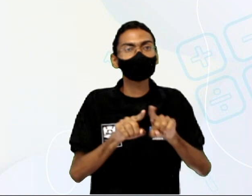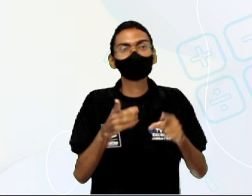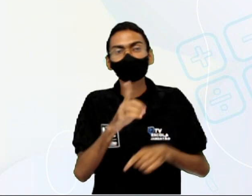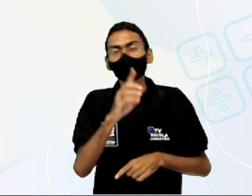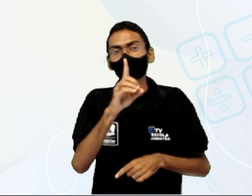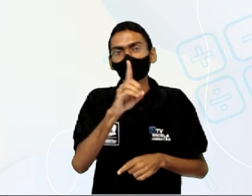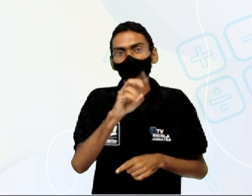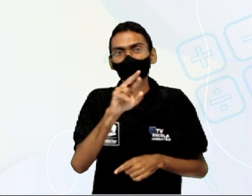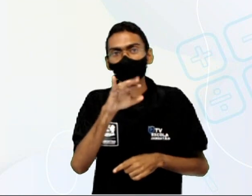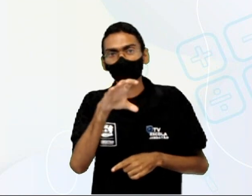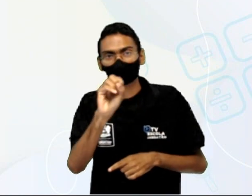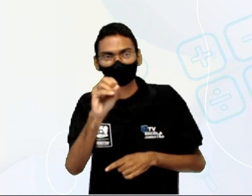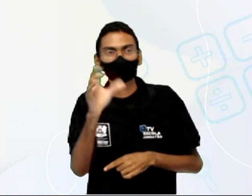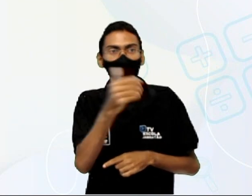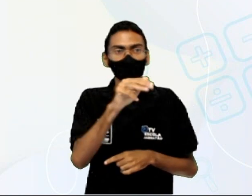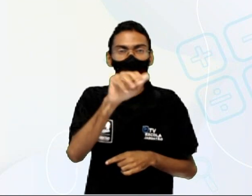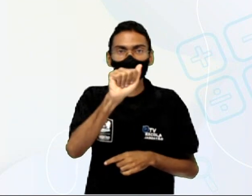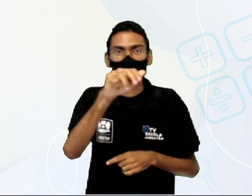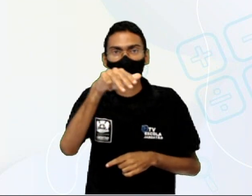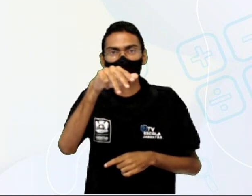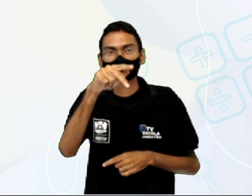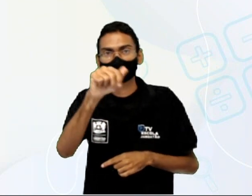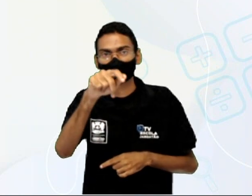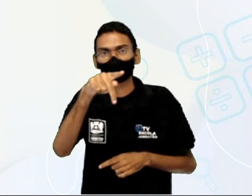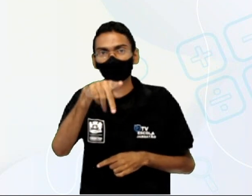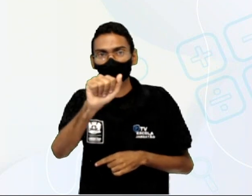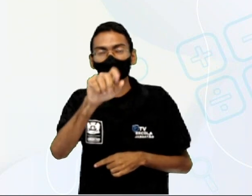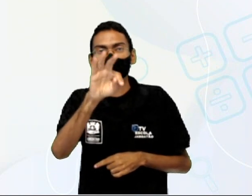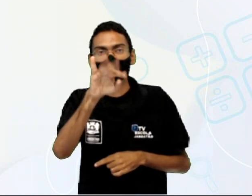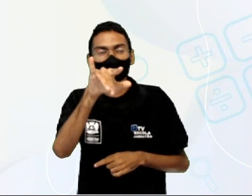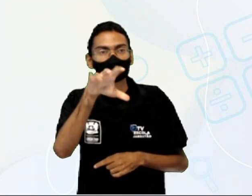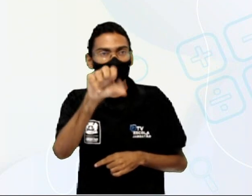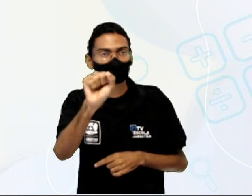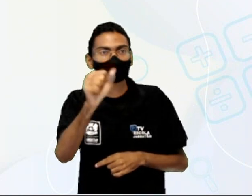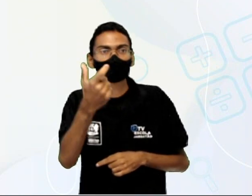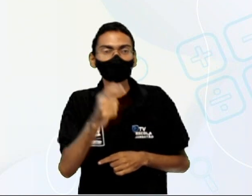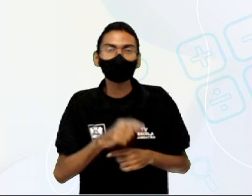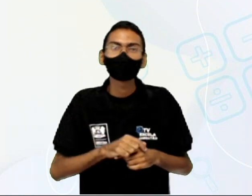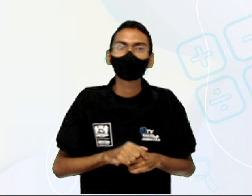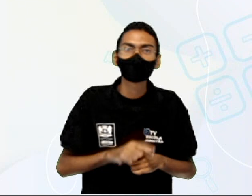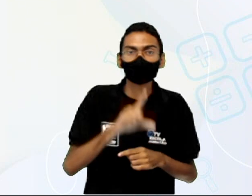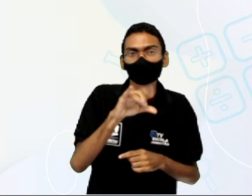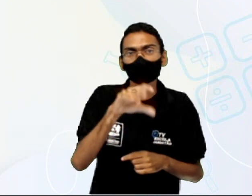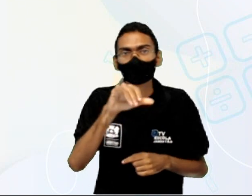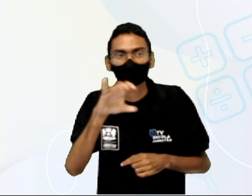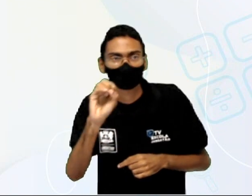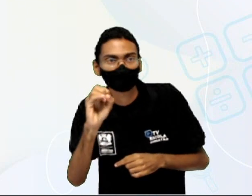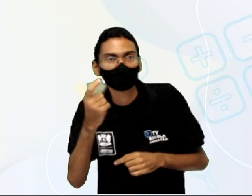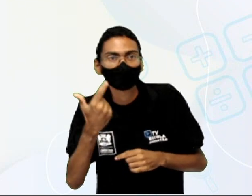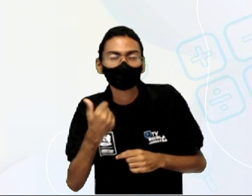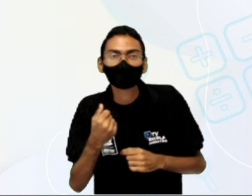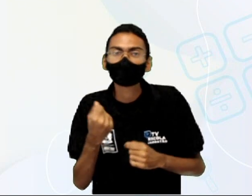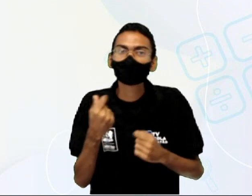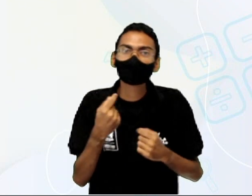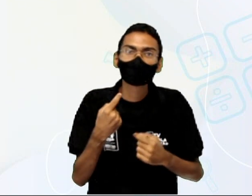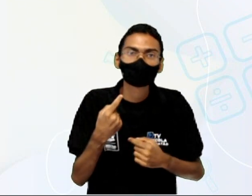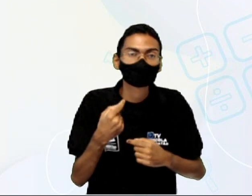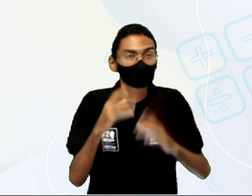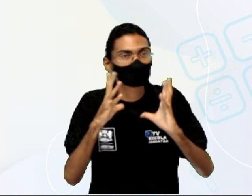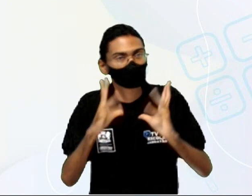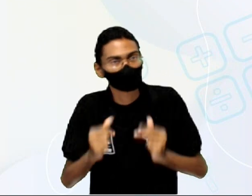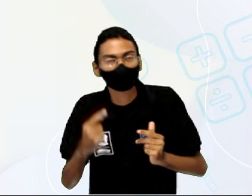de fosfato de cálcio cristalino que preenche as pequenas cavidades dos seus dentes e